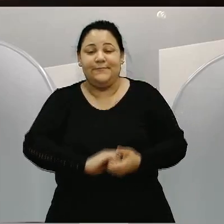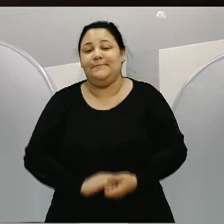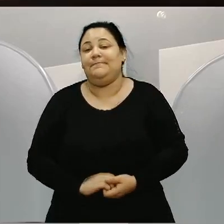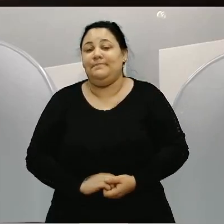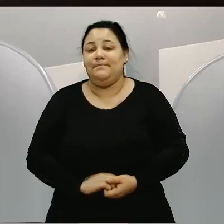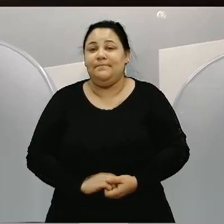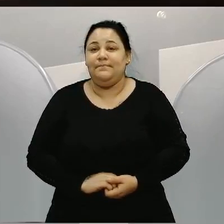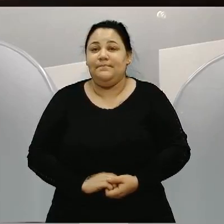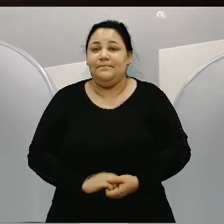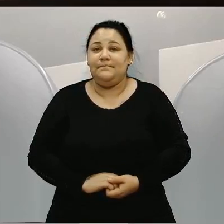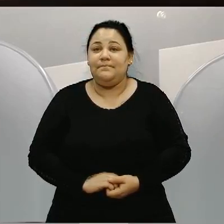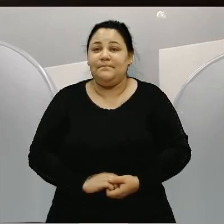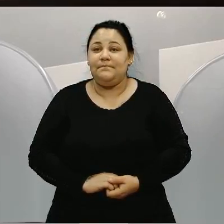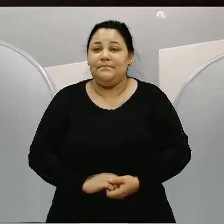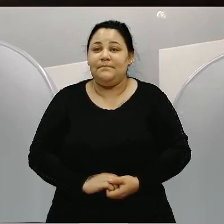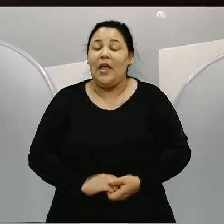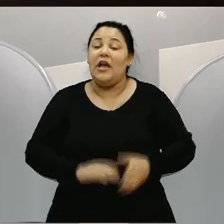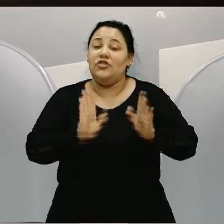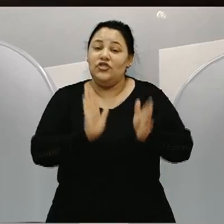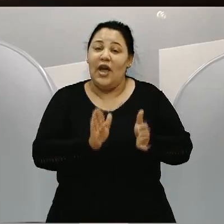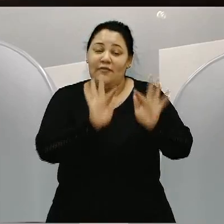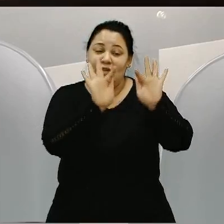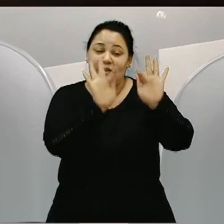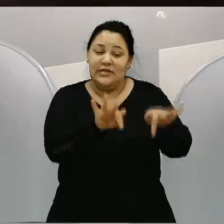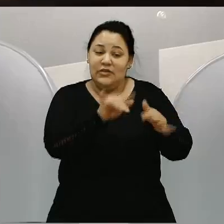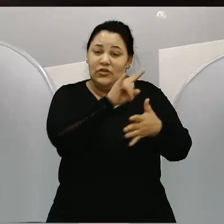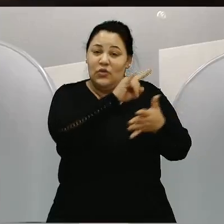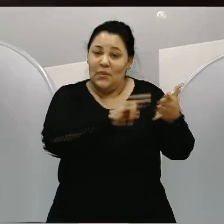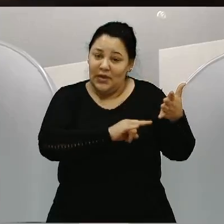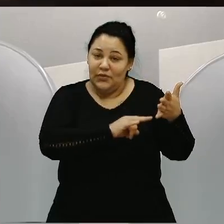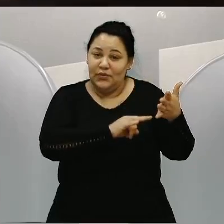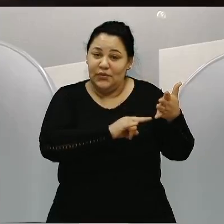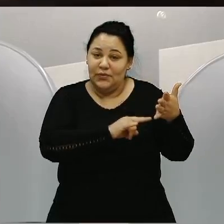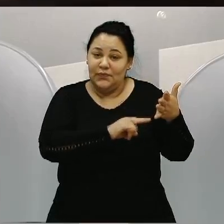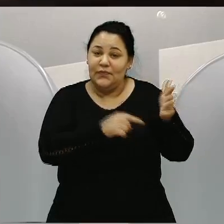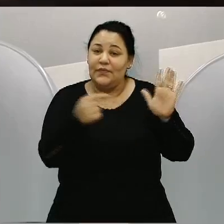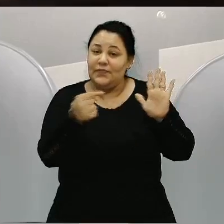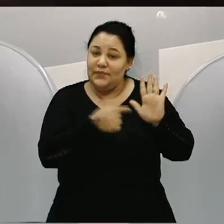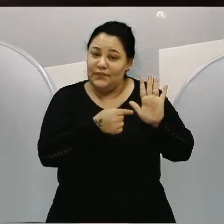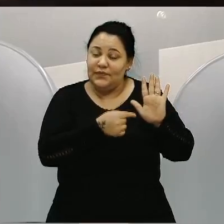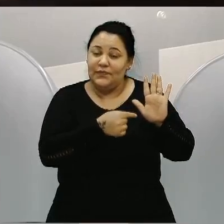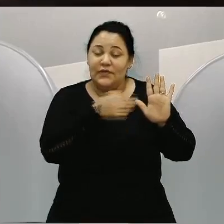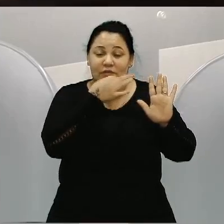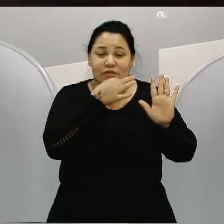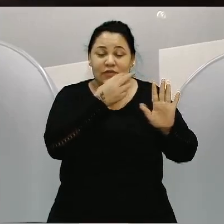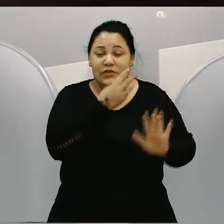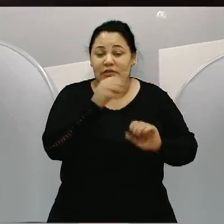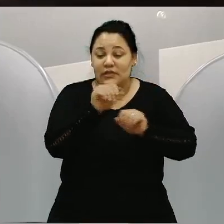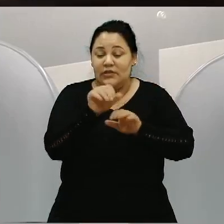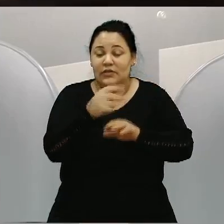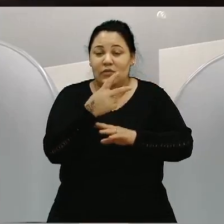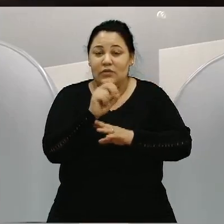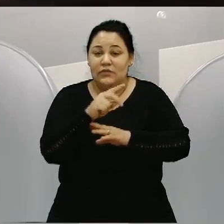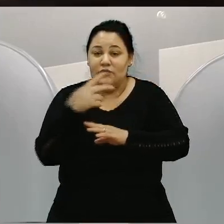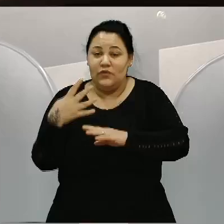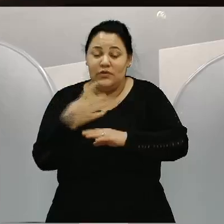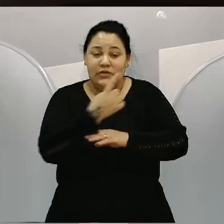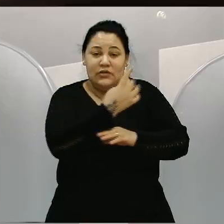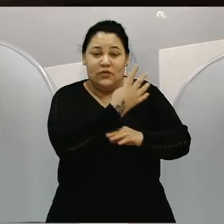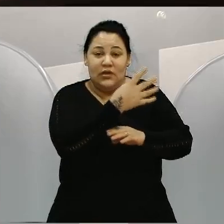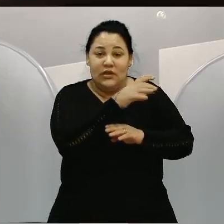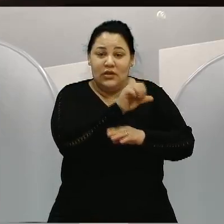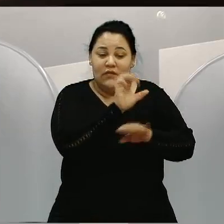Salvo o melhor juízo, este é o parecer. Caxias do Sul, 3 de setembro de 2024, 149